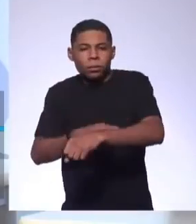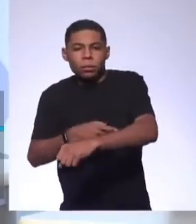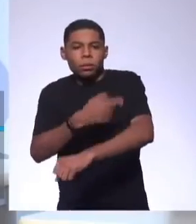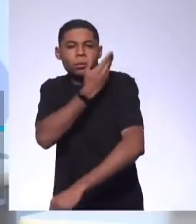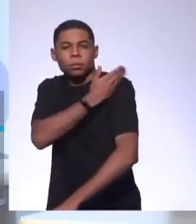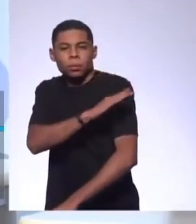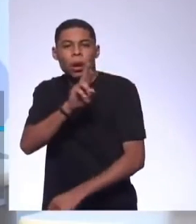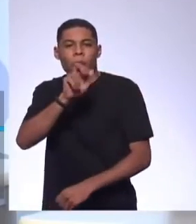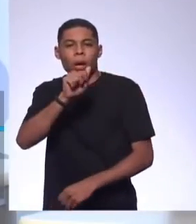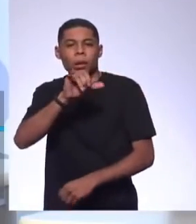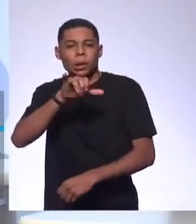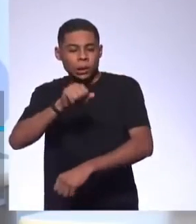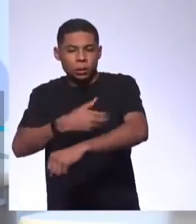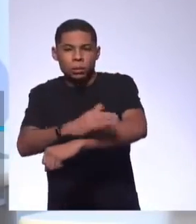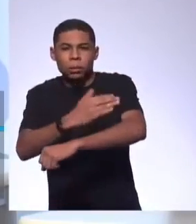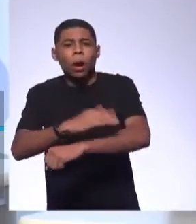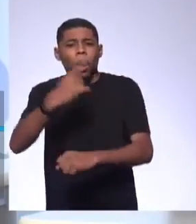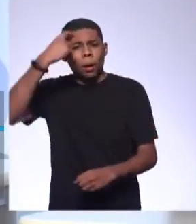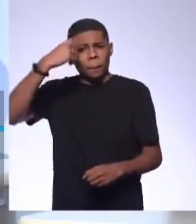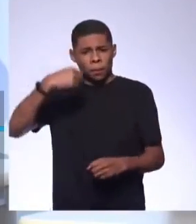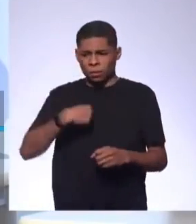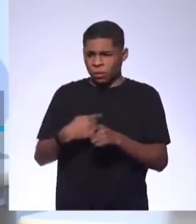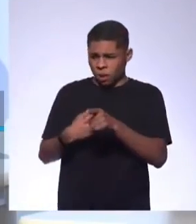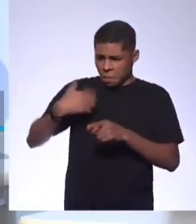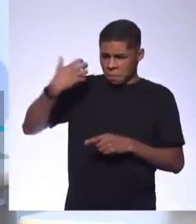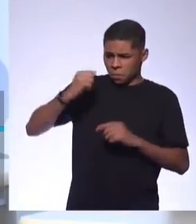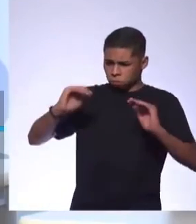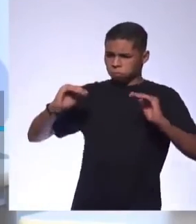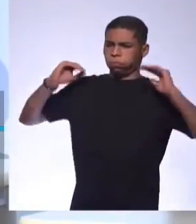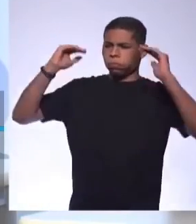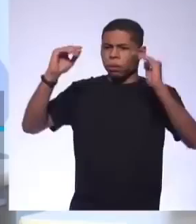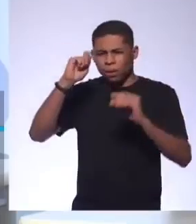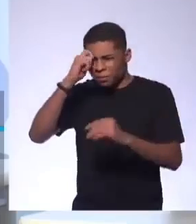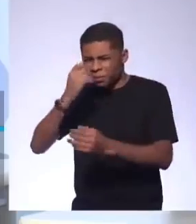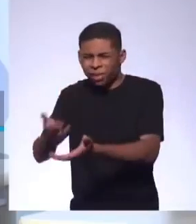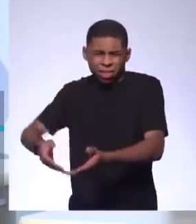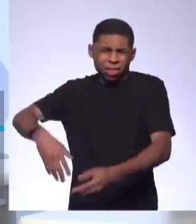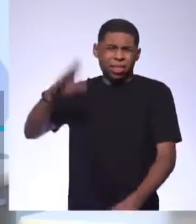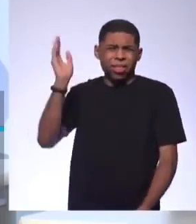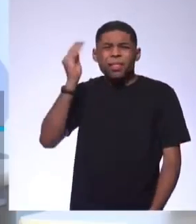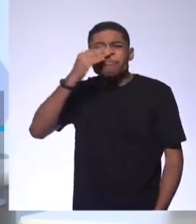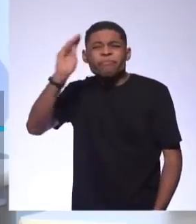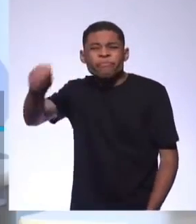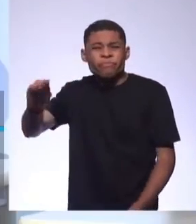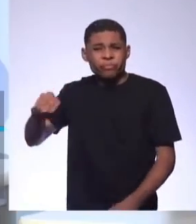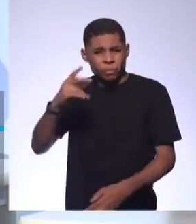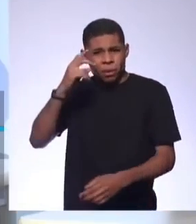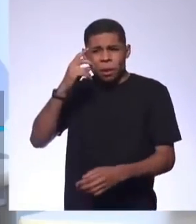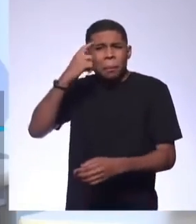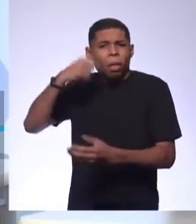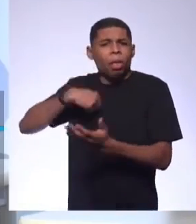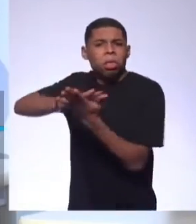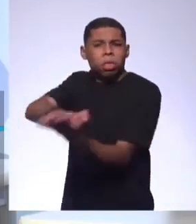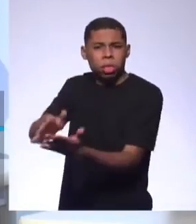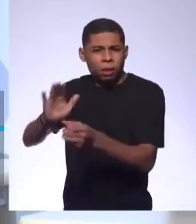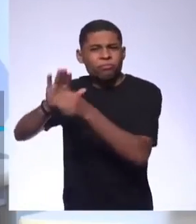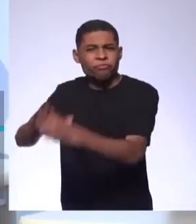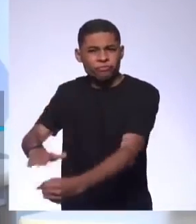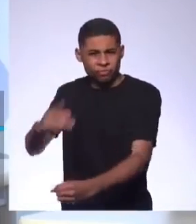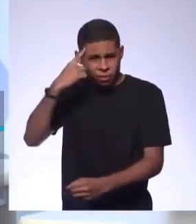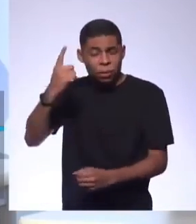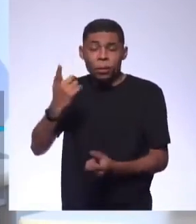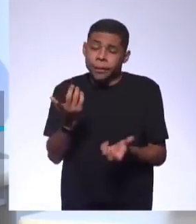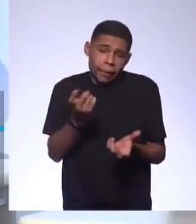que trabalham com a ideia da superioridade do branco em relação às demais, entre aspas, raças, e um dos